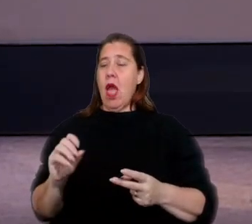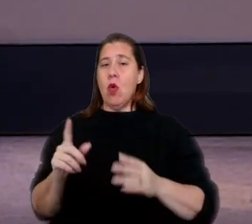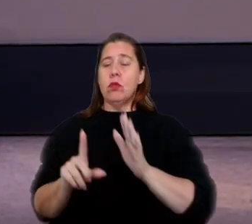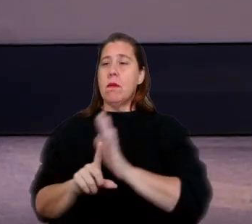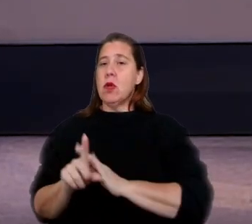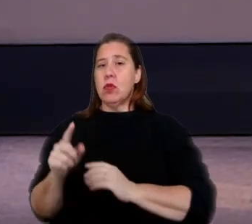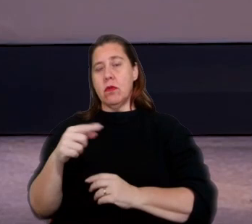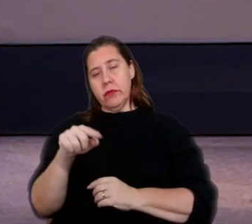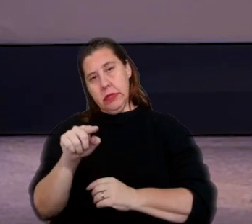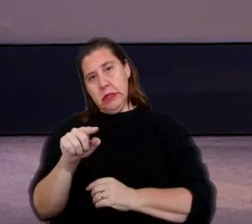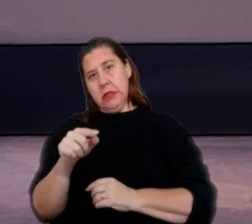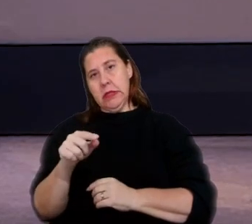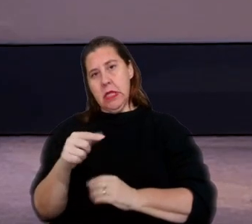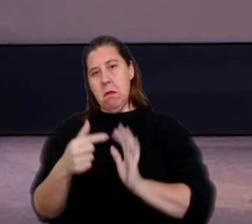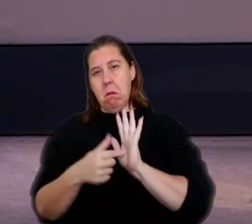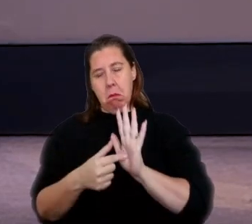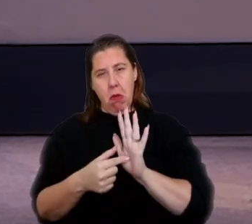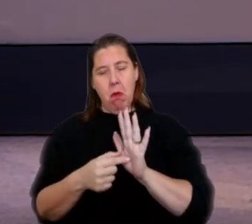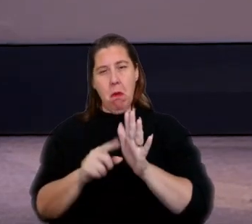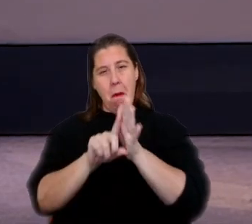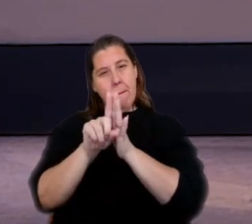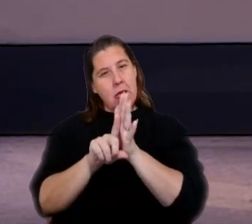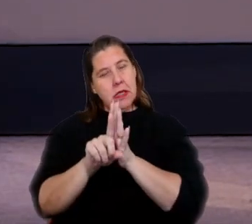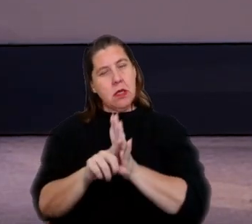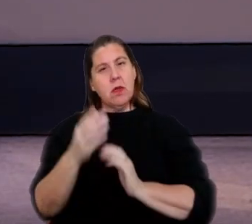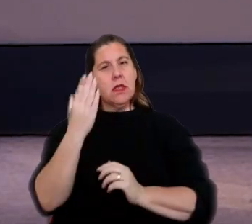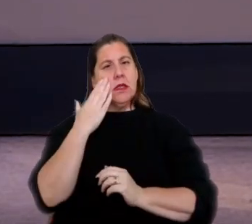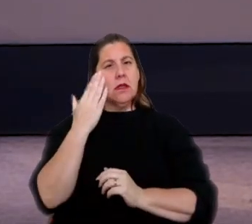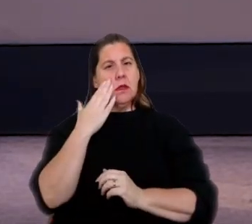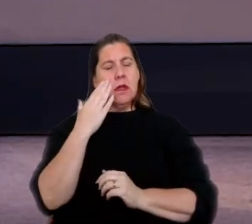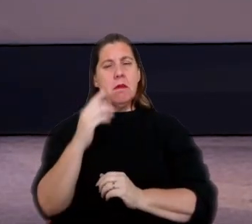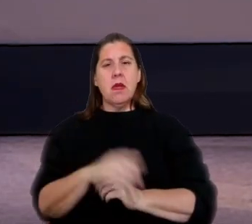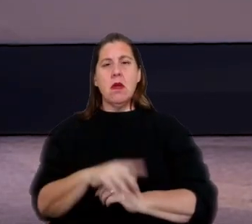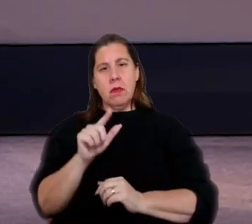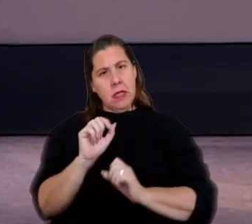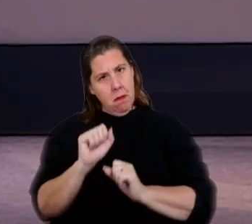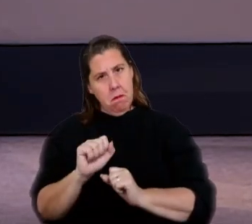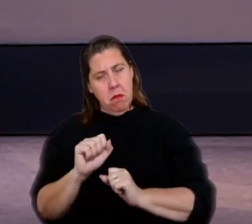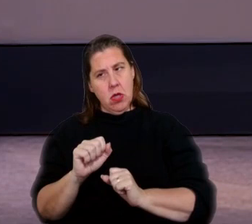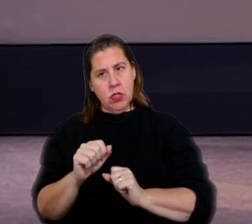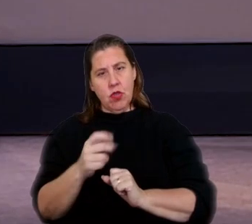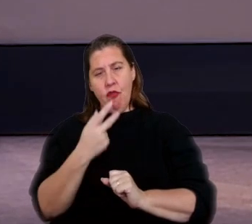para o Leonardo, eu tenho uma pergunta. Você citou uma pesquisa. Eu gostaria de perguntar se você poderia